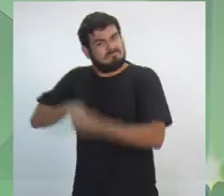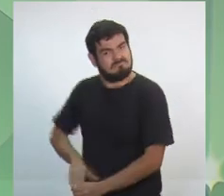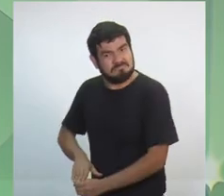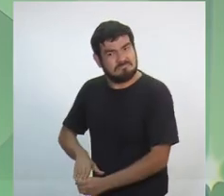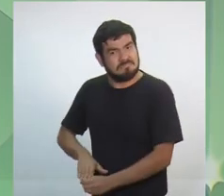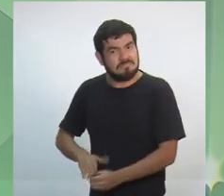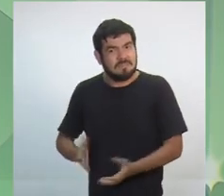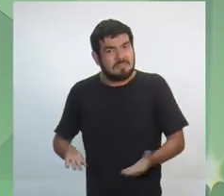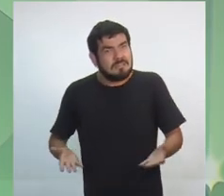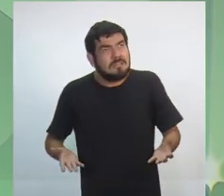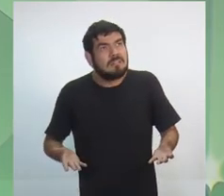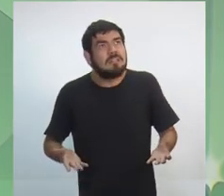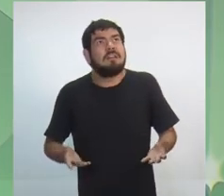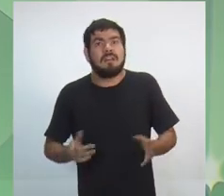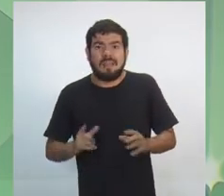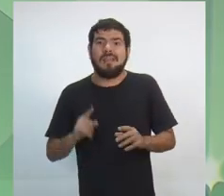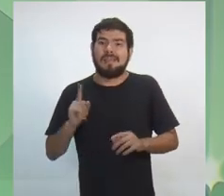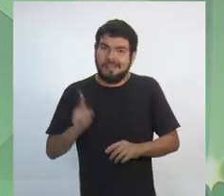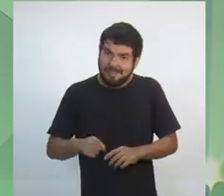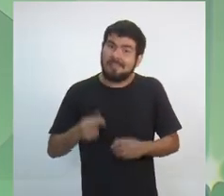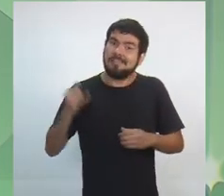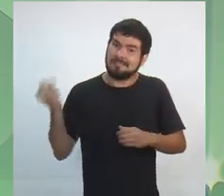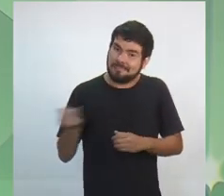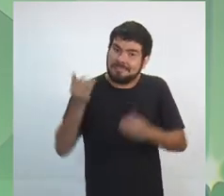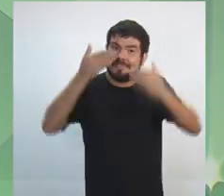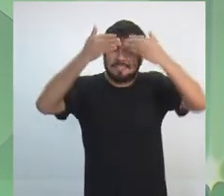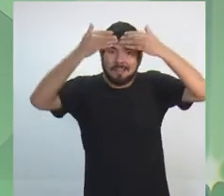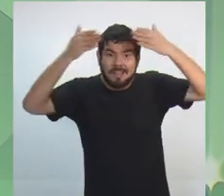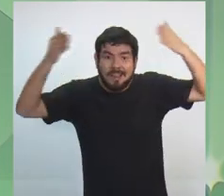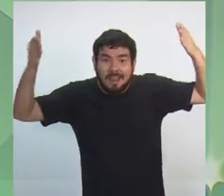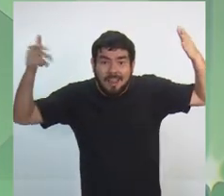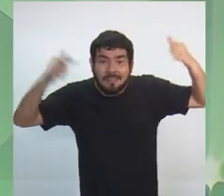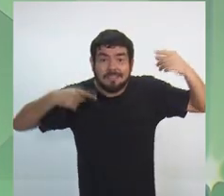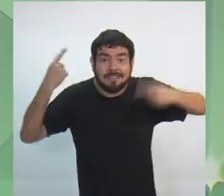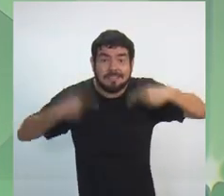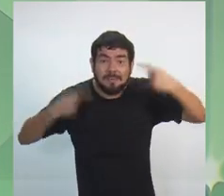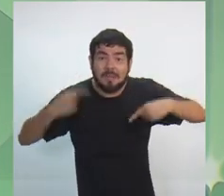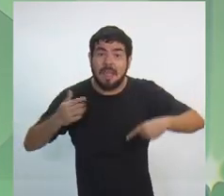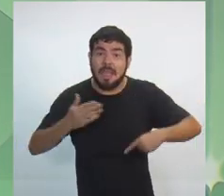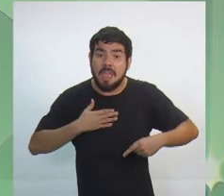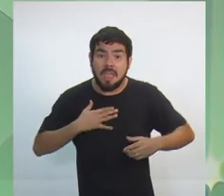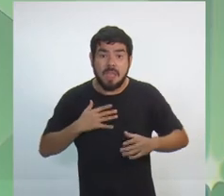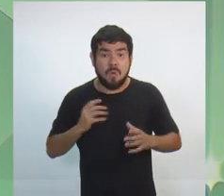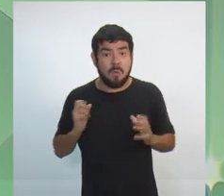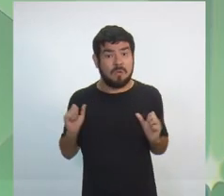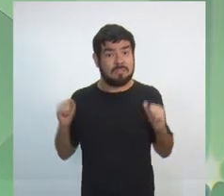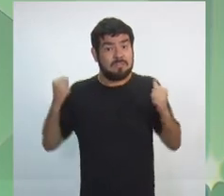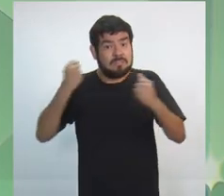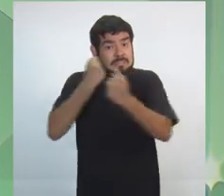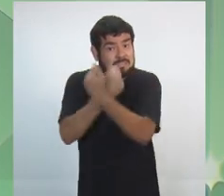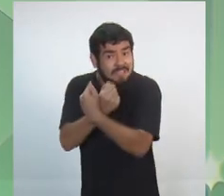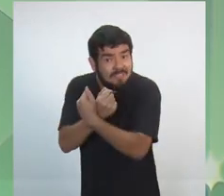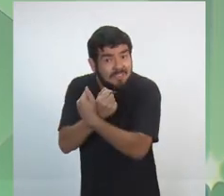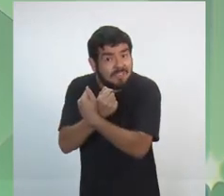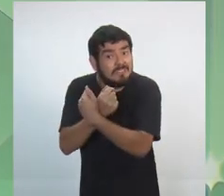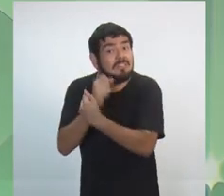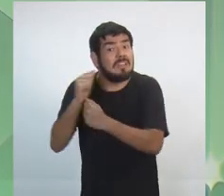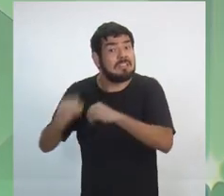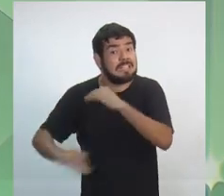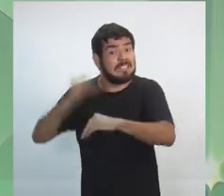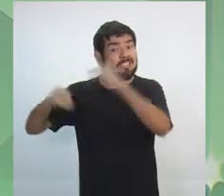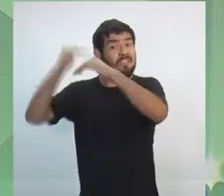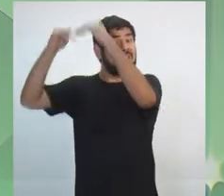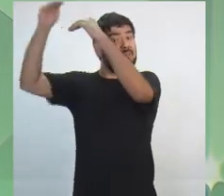bem clara nesse debate político. Eu defendo desenvolvimento com inclusão social. O que o seu